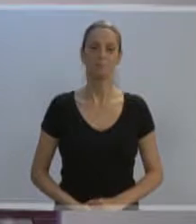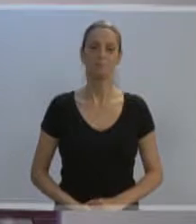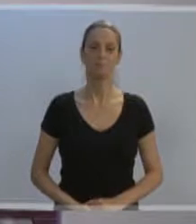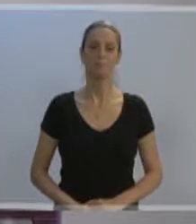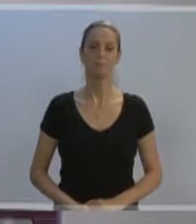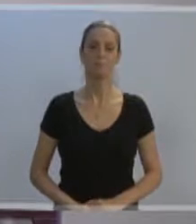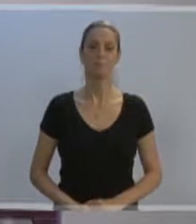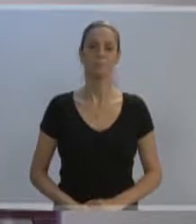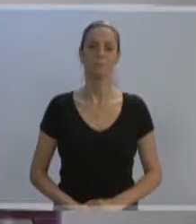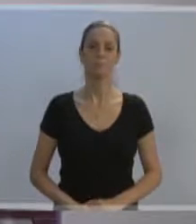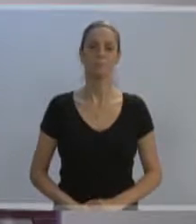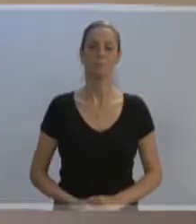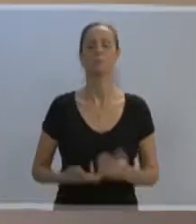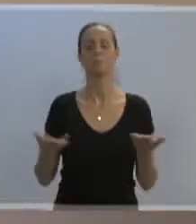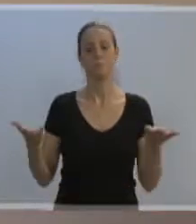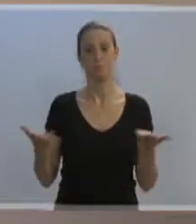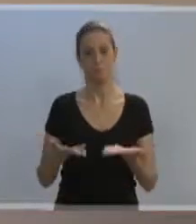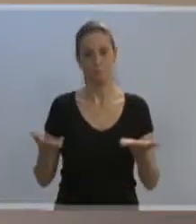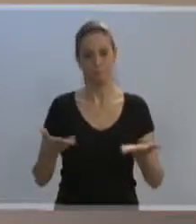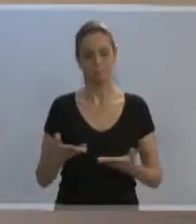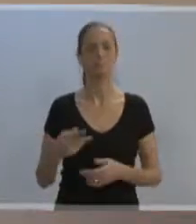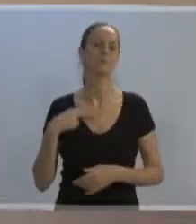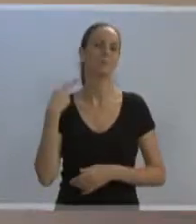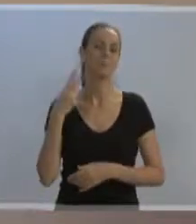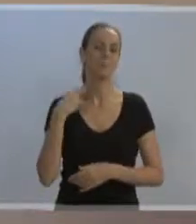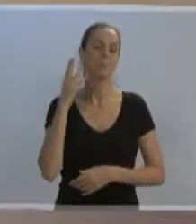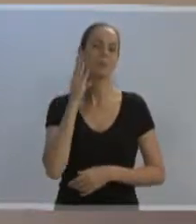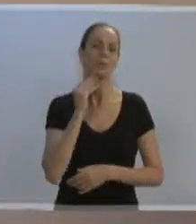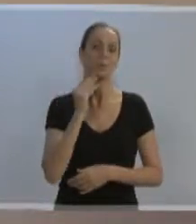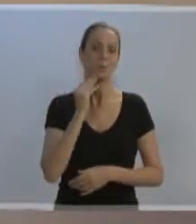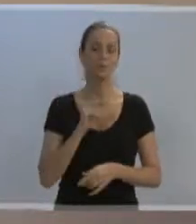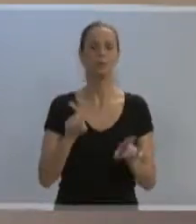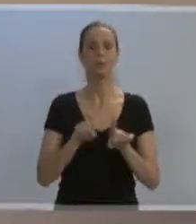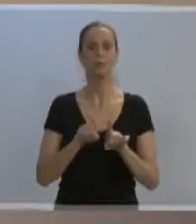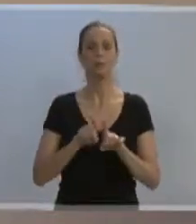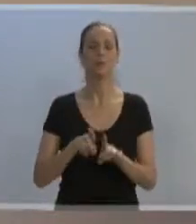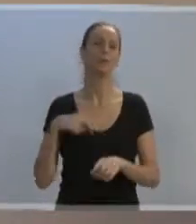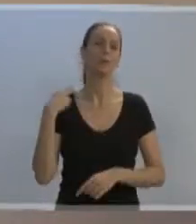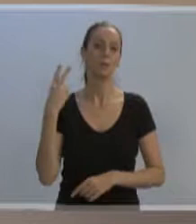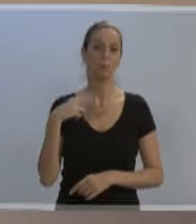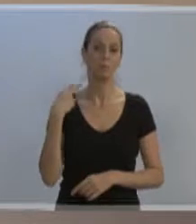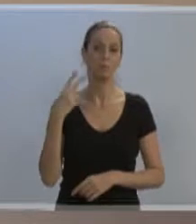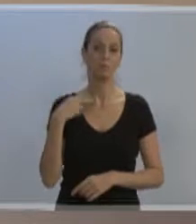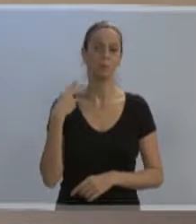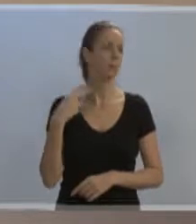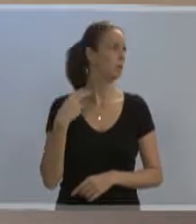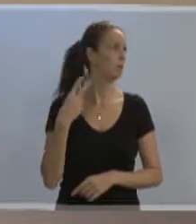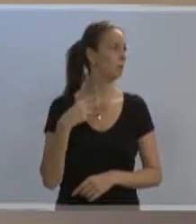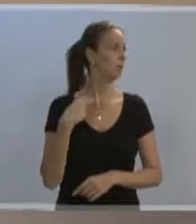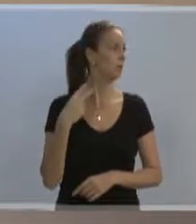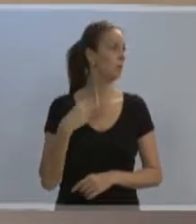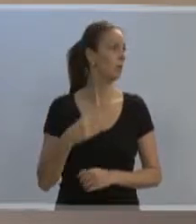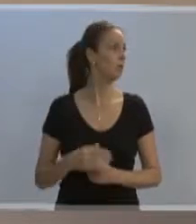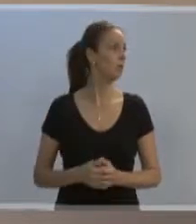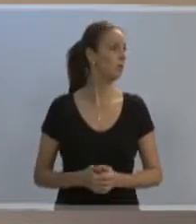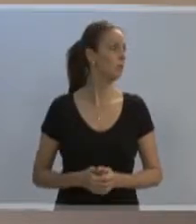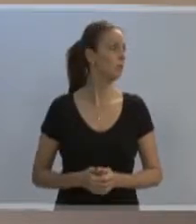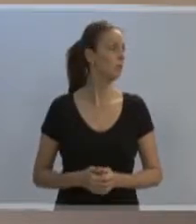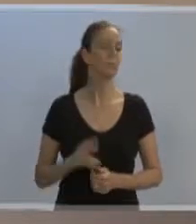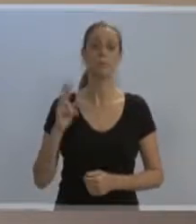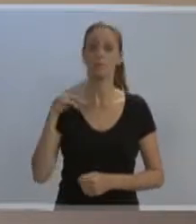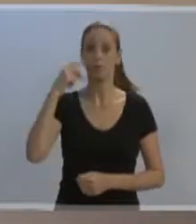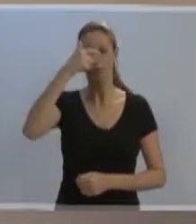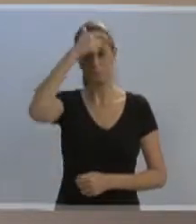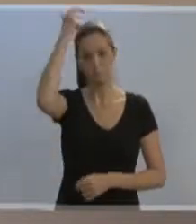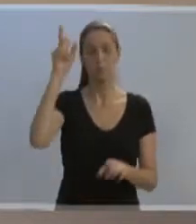autoriza as com autorização do morador o vereador gilson bem como também o vereador a vereadora